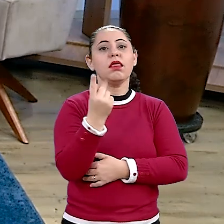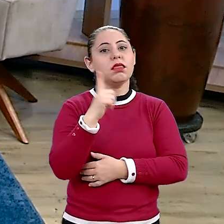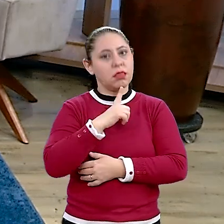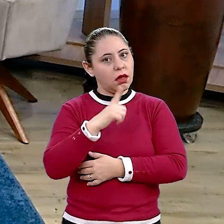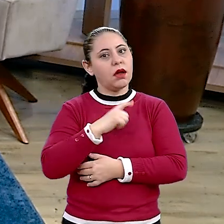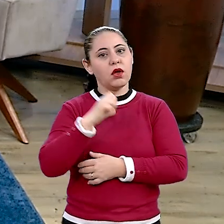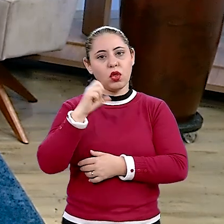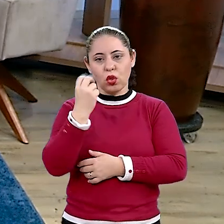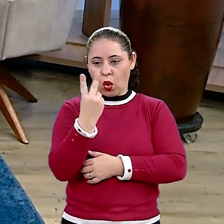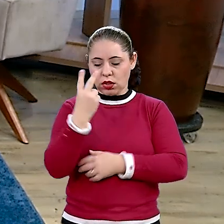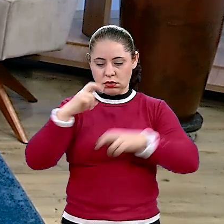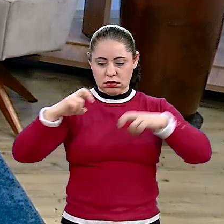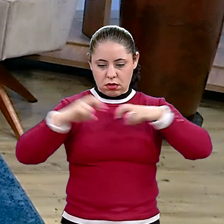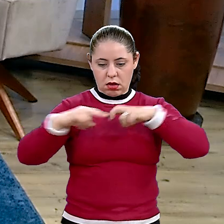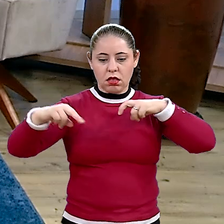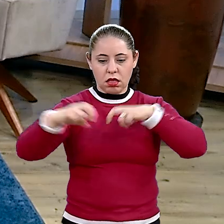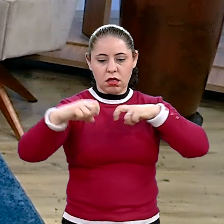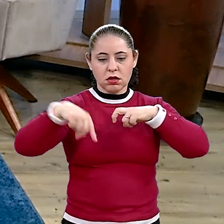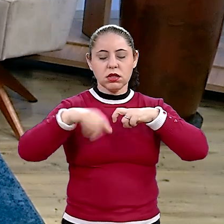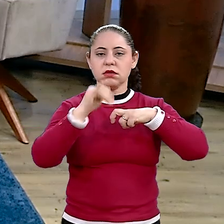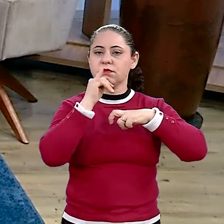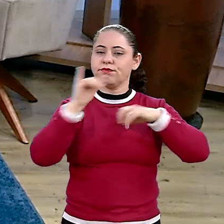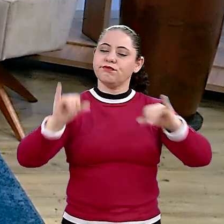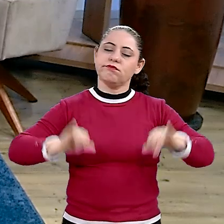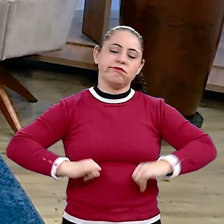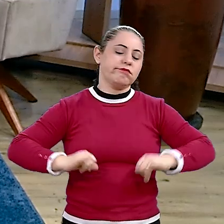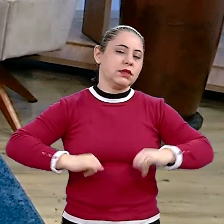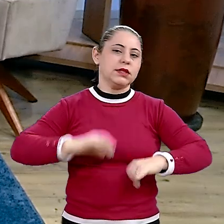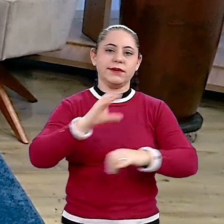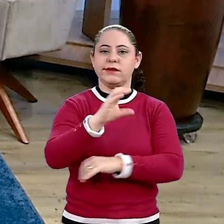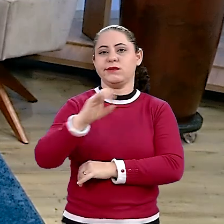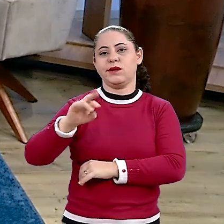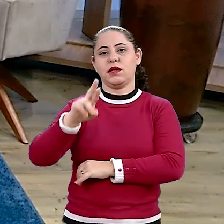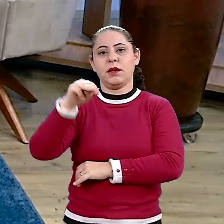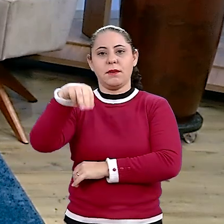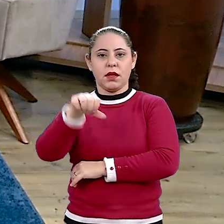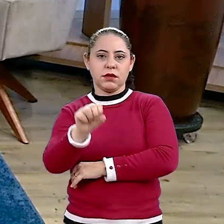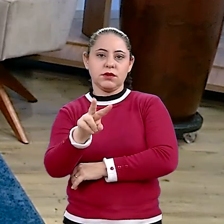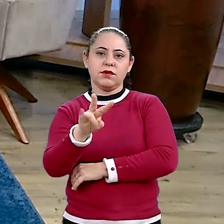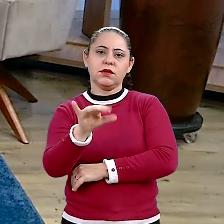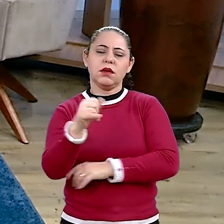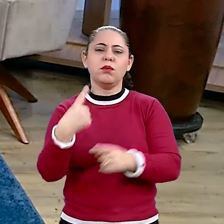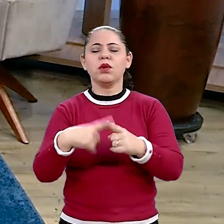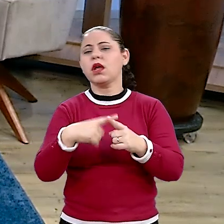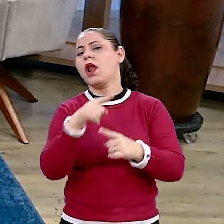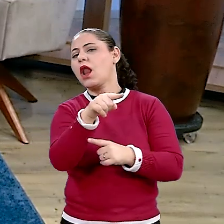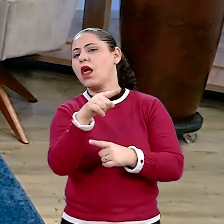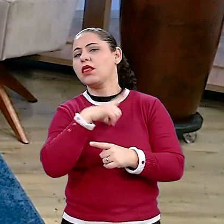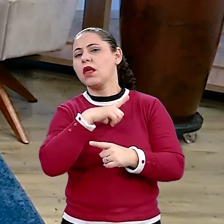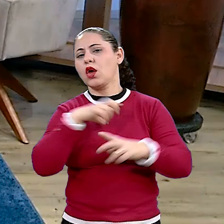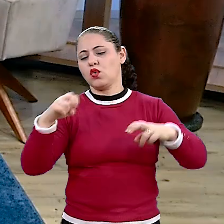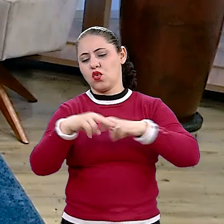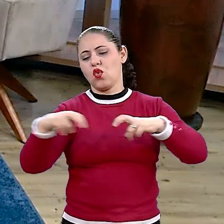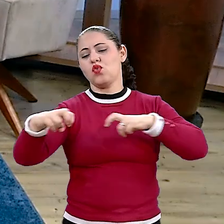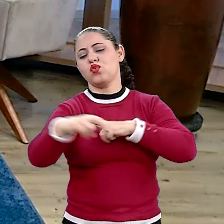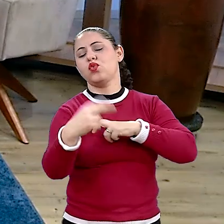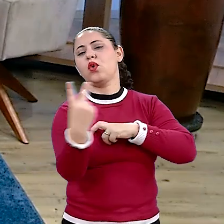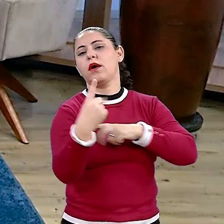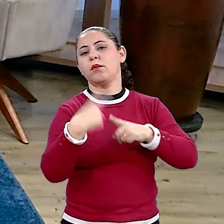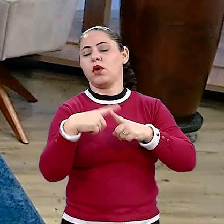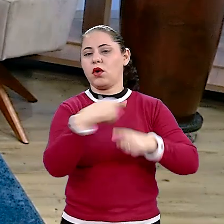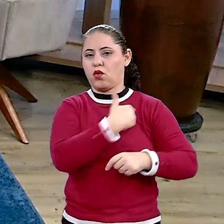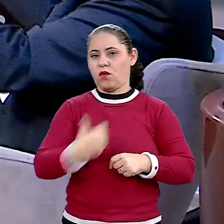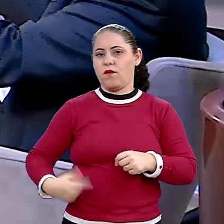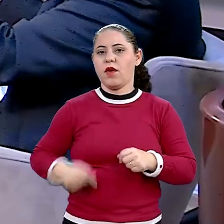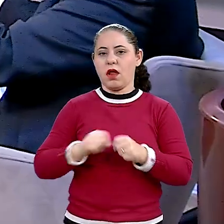duplicada. E aqui no Mato Grosso do Sul, a gente sabe que a gente está sofrendo com a CCR-MS Via. Né? E por que ela está duplicada? Justamente porque o